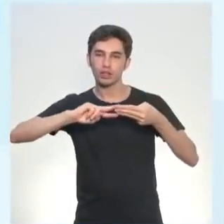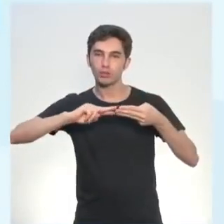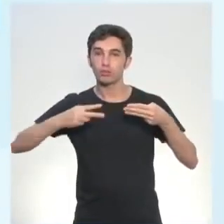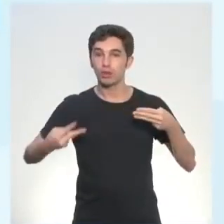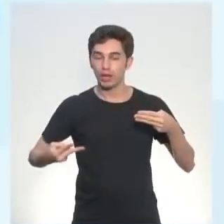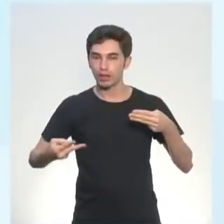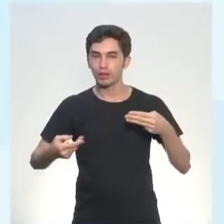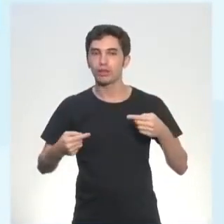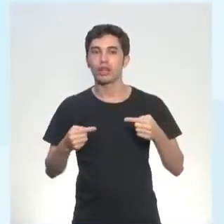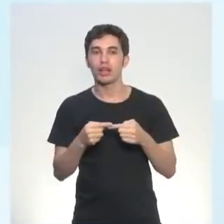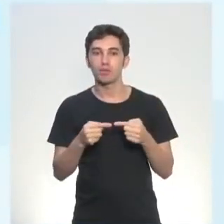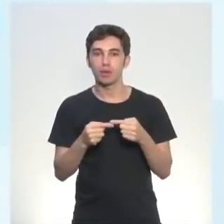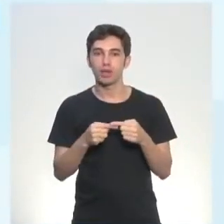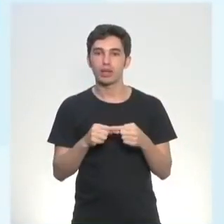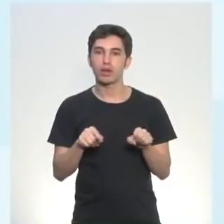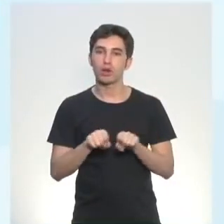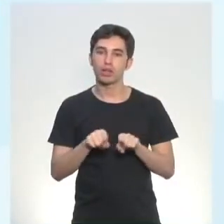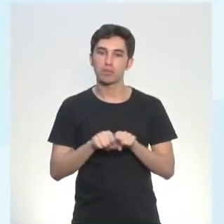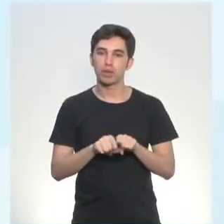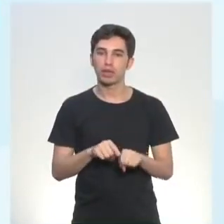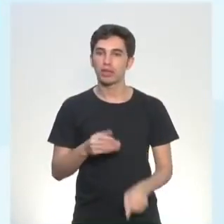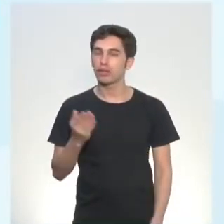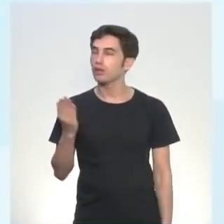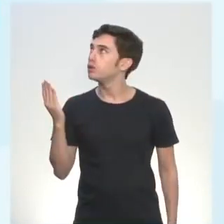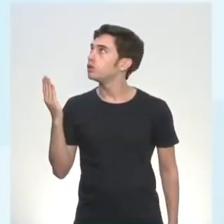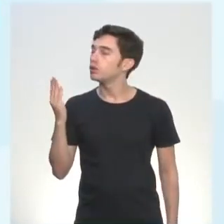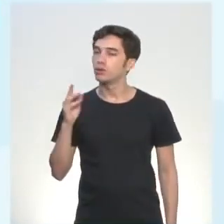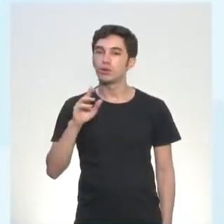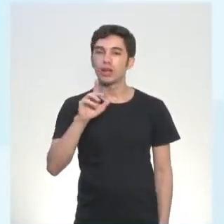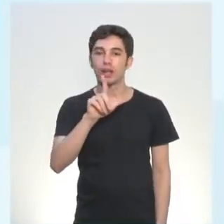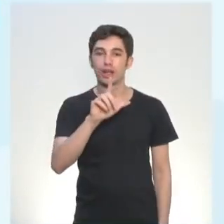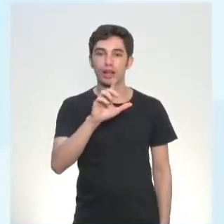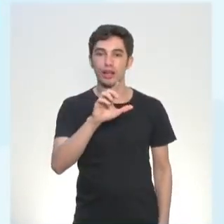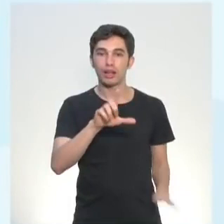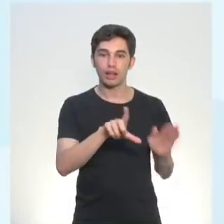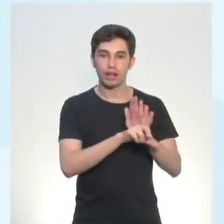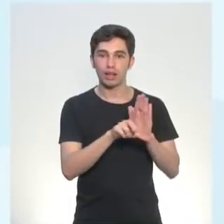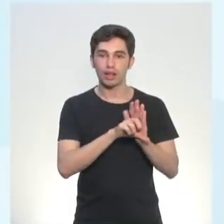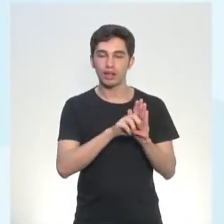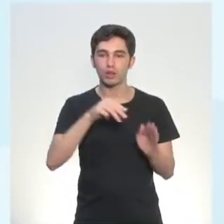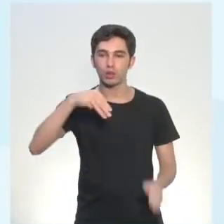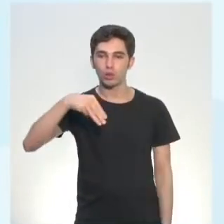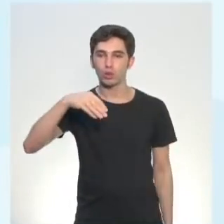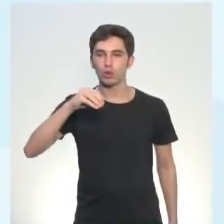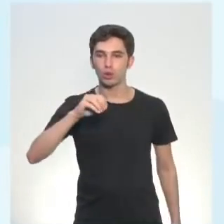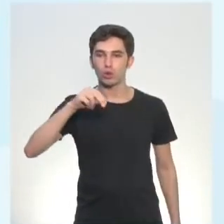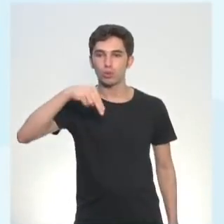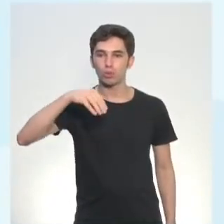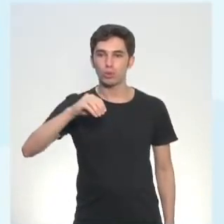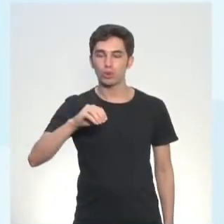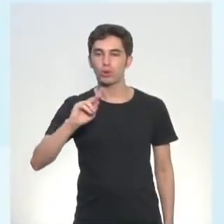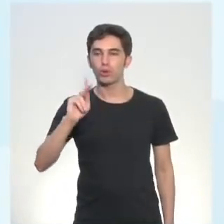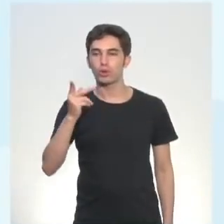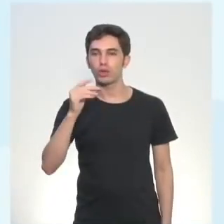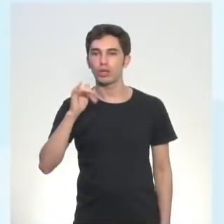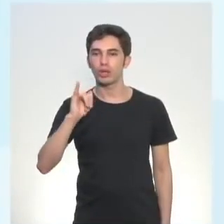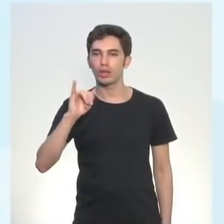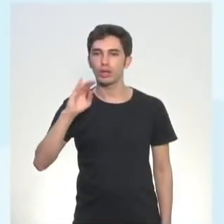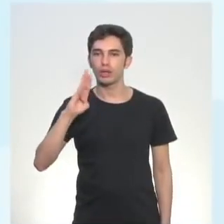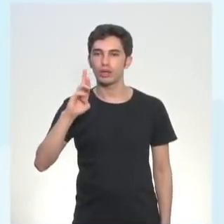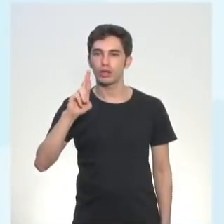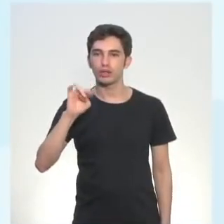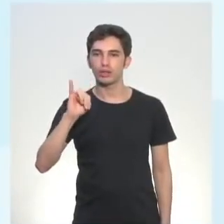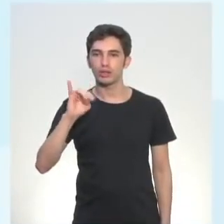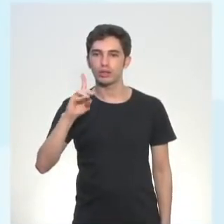a lei do monohibridismo, onde ele viu o quê? Que cada característica era condicionada, então, por fatores